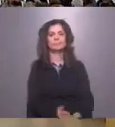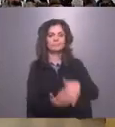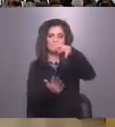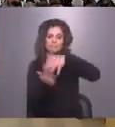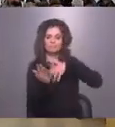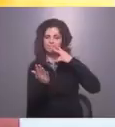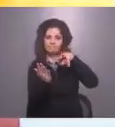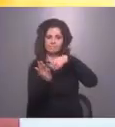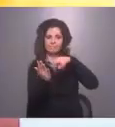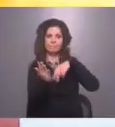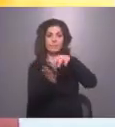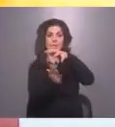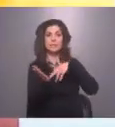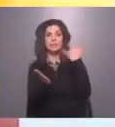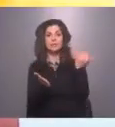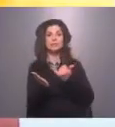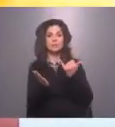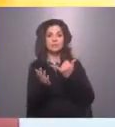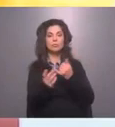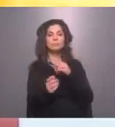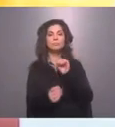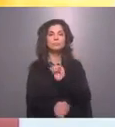Leitura do segundo livro das Crónicas.